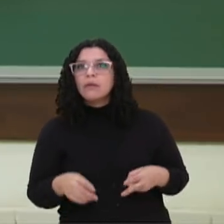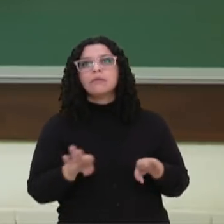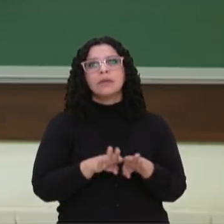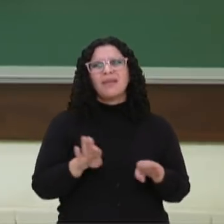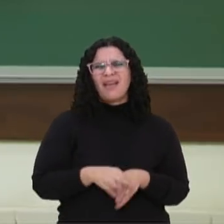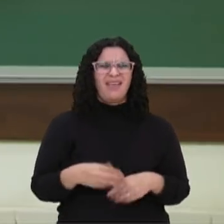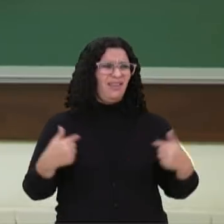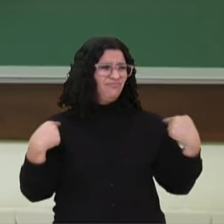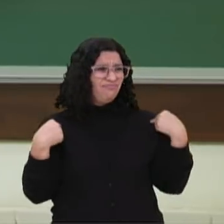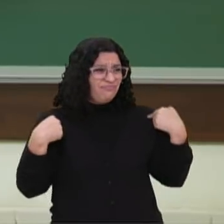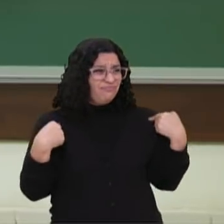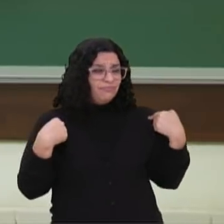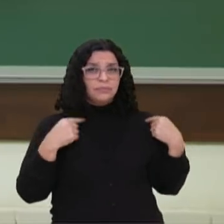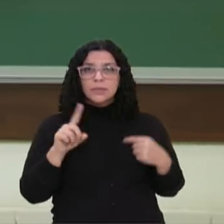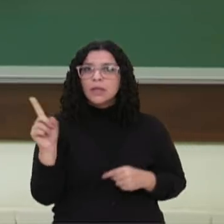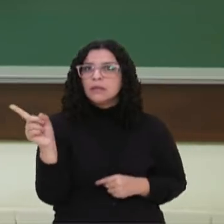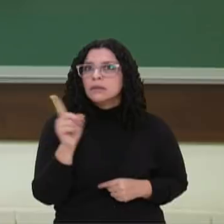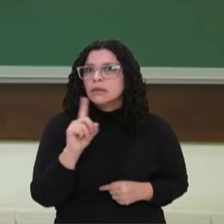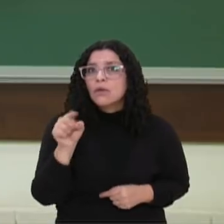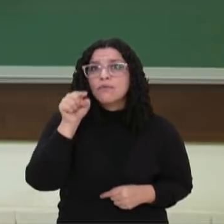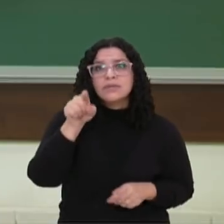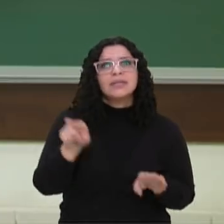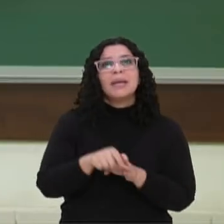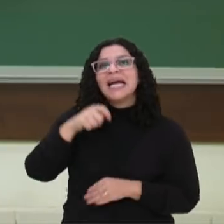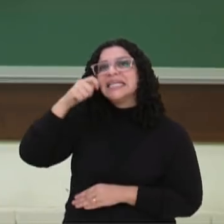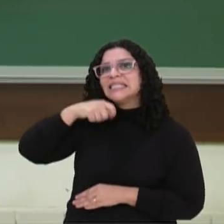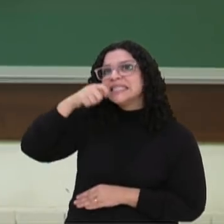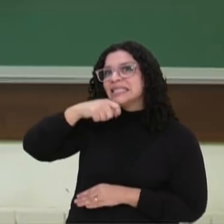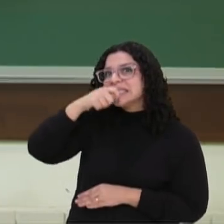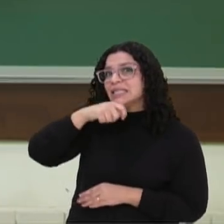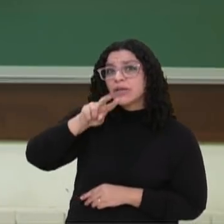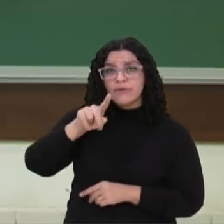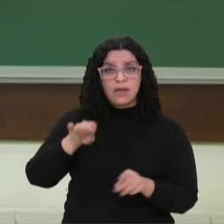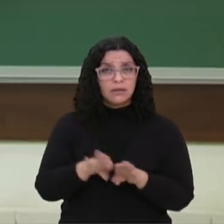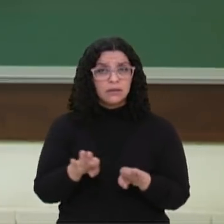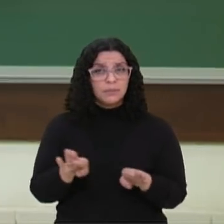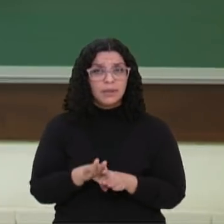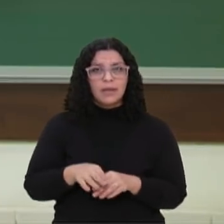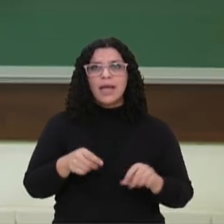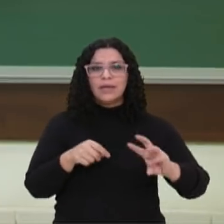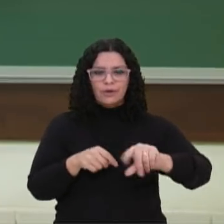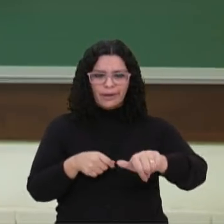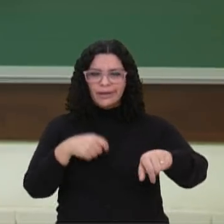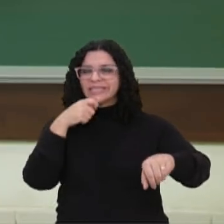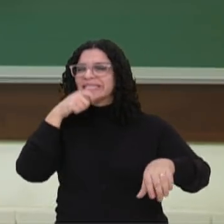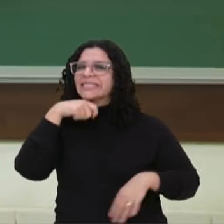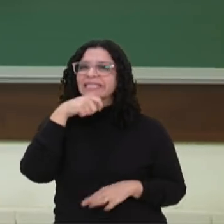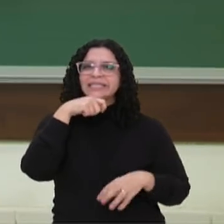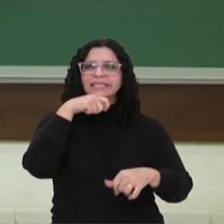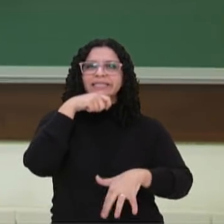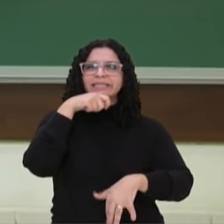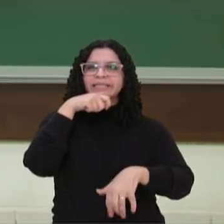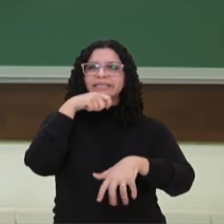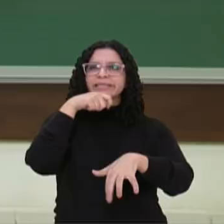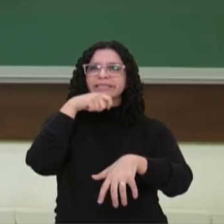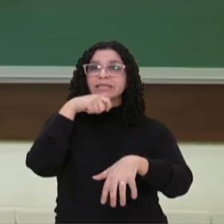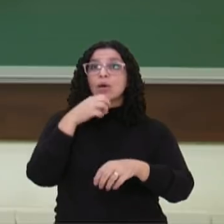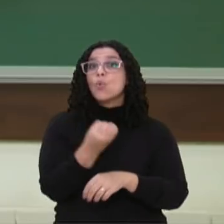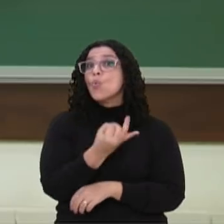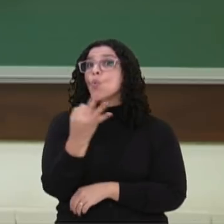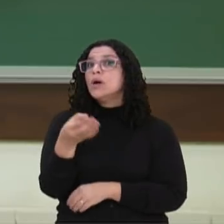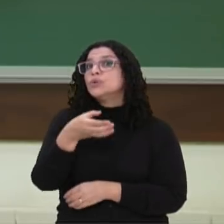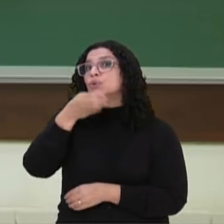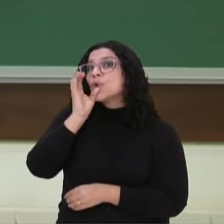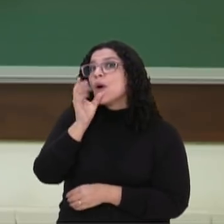nada a ver com isso. Claro que tem, porque você vai escovar os seus dentes, aí deixa a torneira ligada lá. Quantos copos de